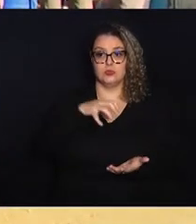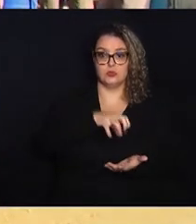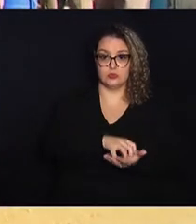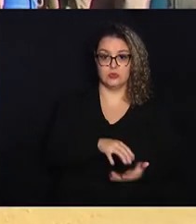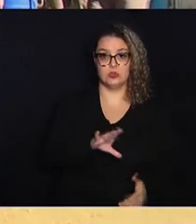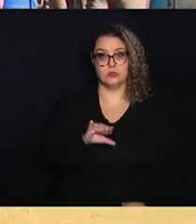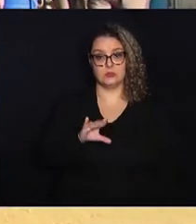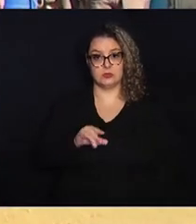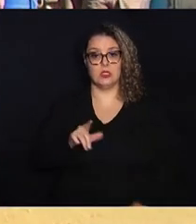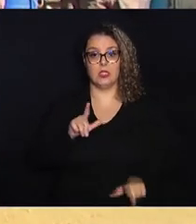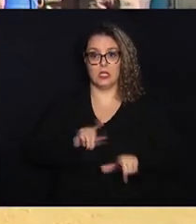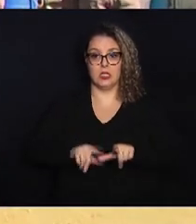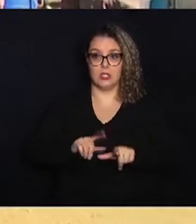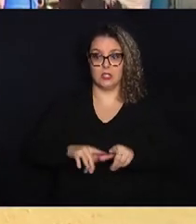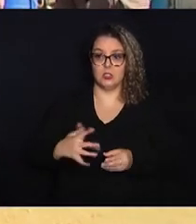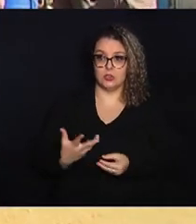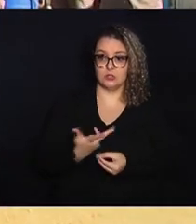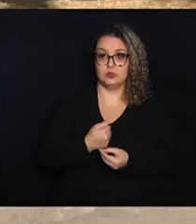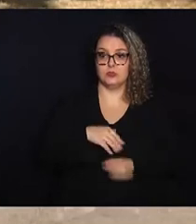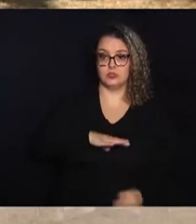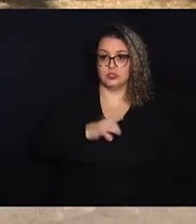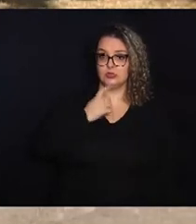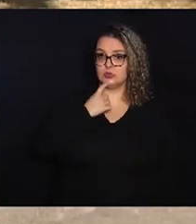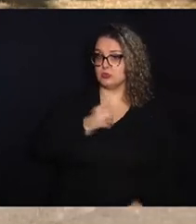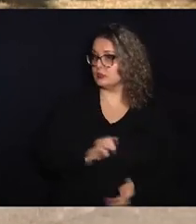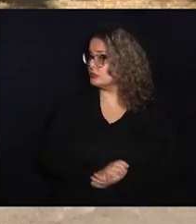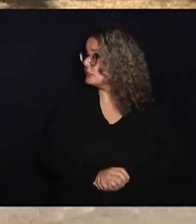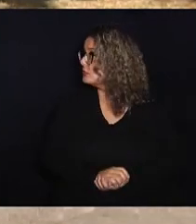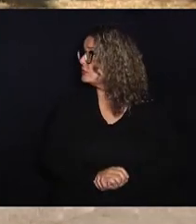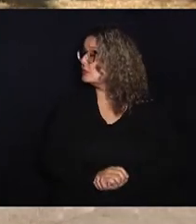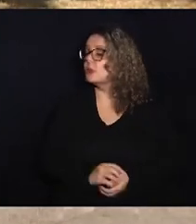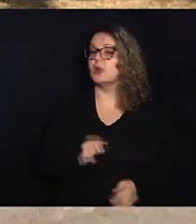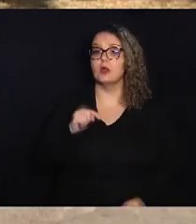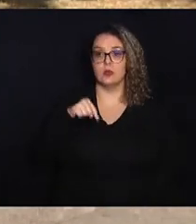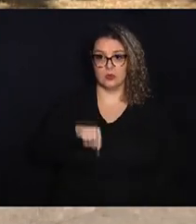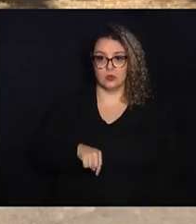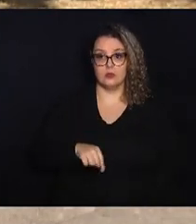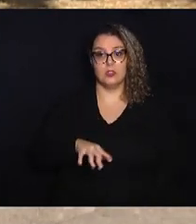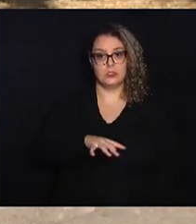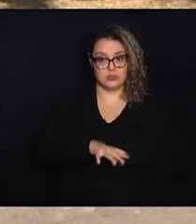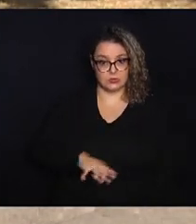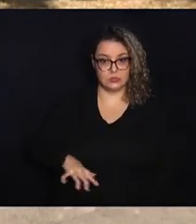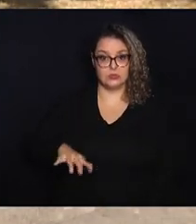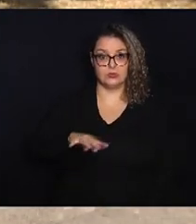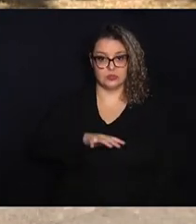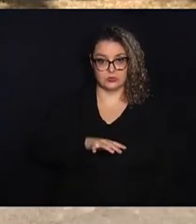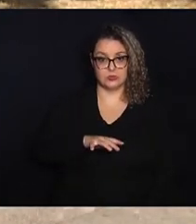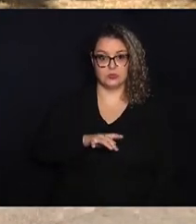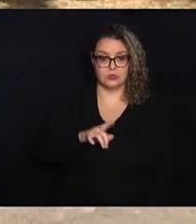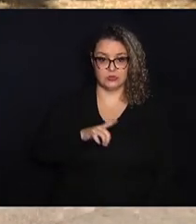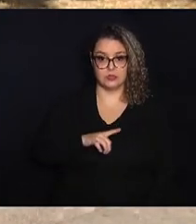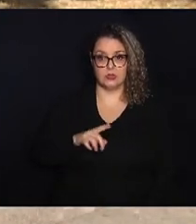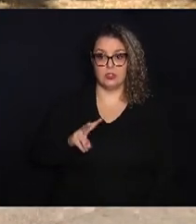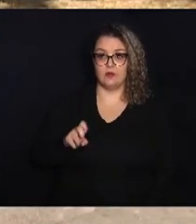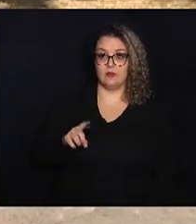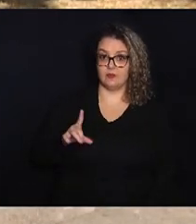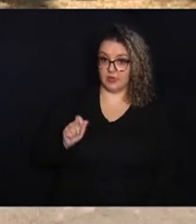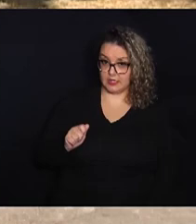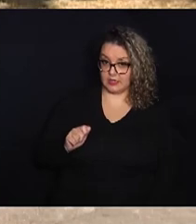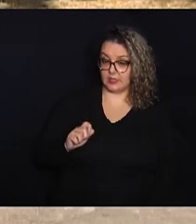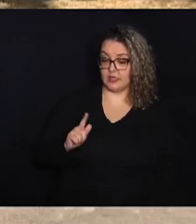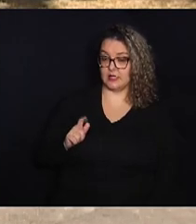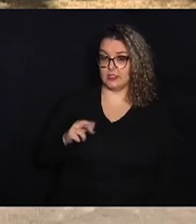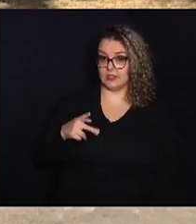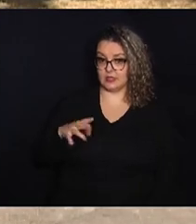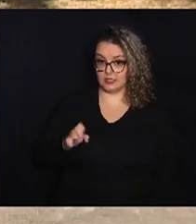Ciências, Letras e Artes de Campinas. Foi aqui, nesta região, que se deu o combate Venda Grande. O